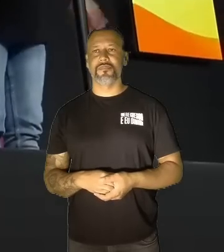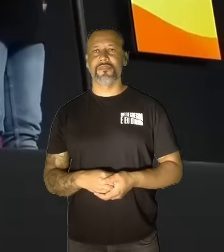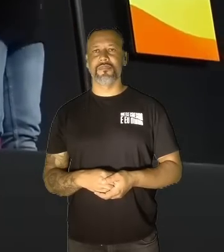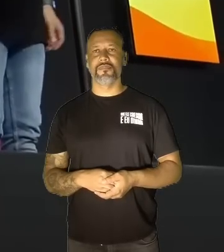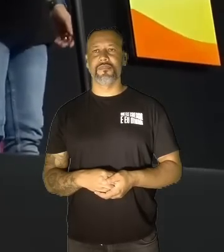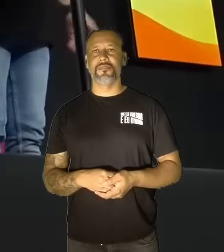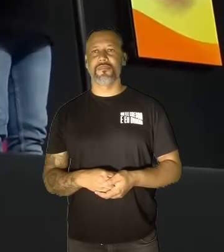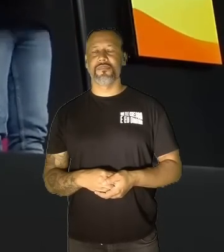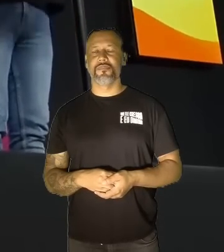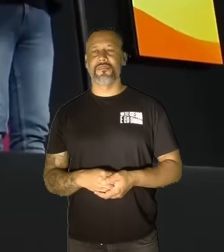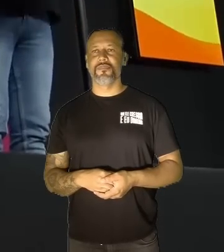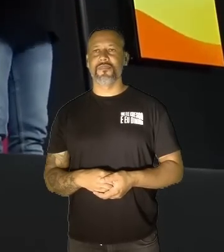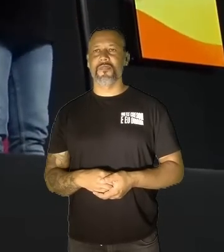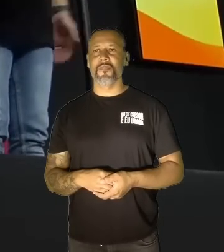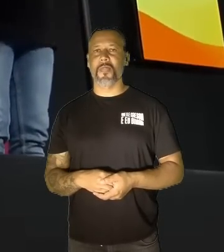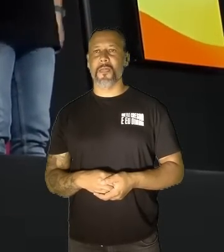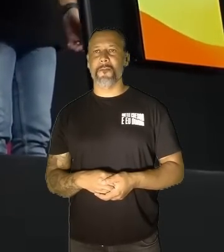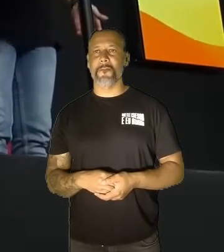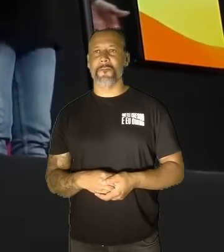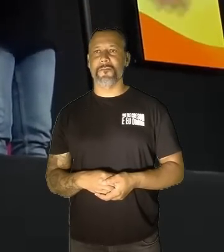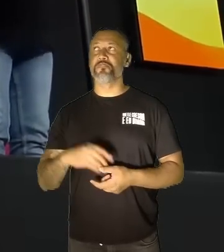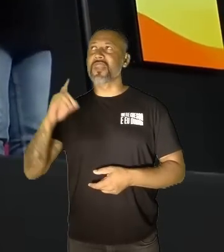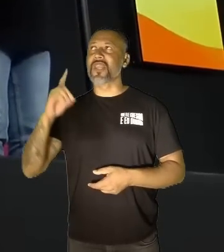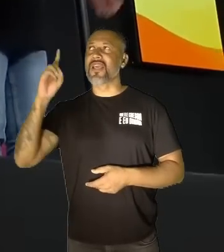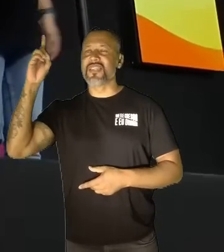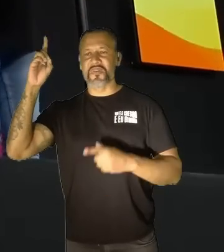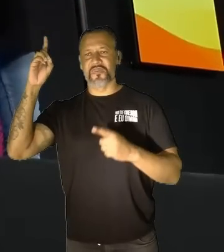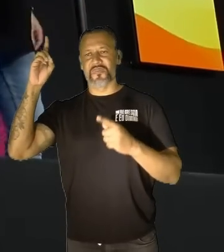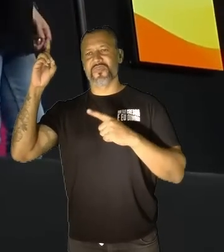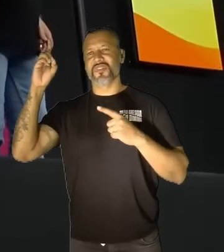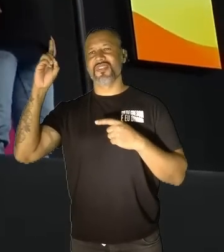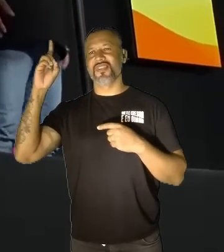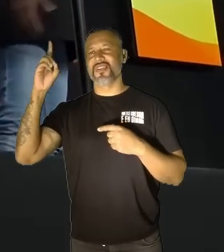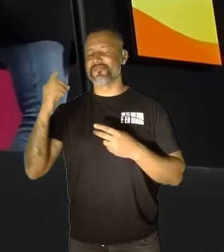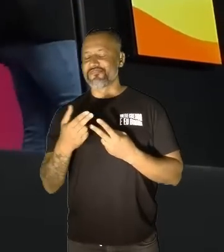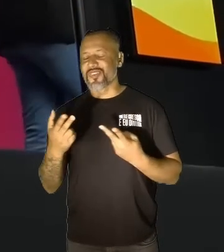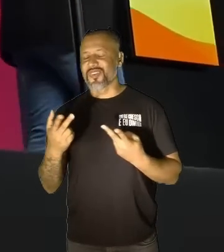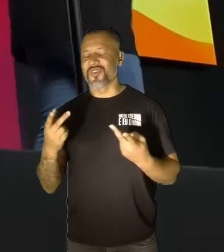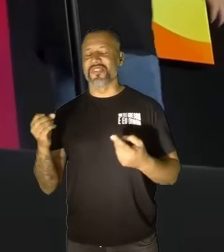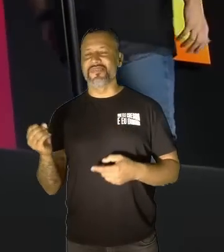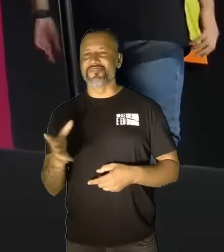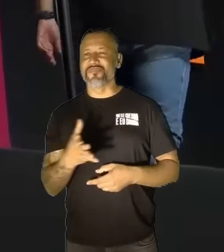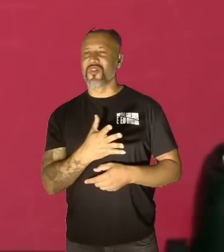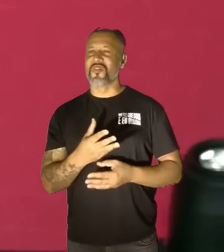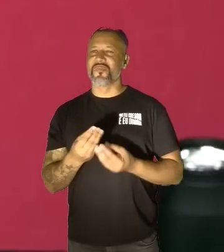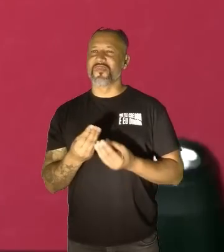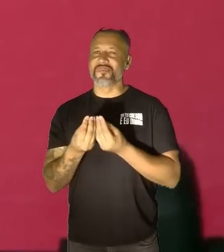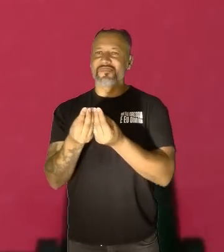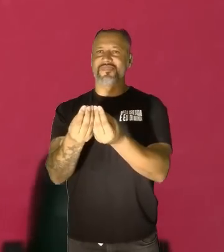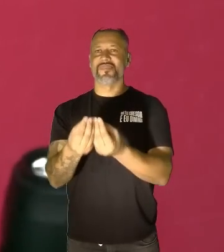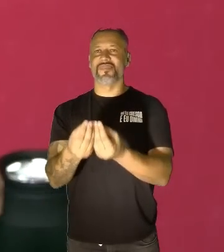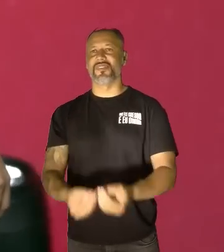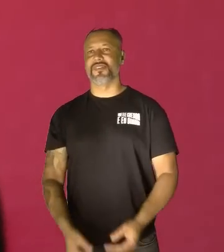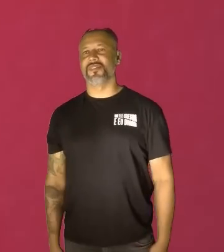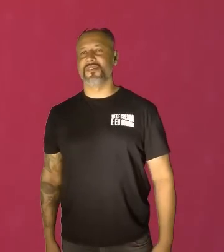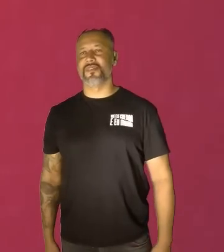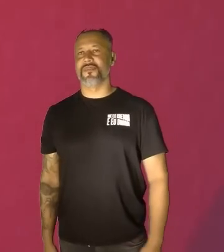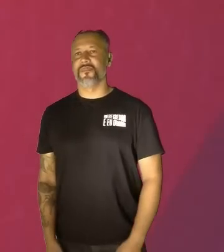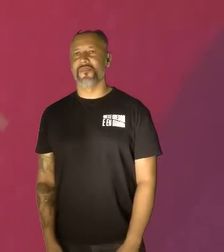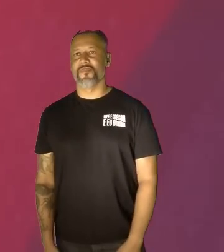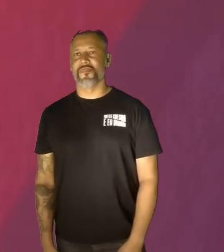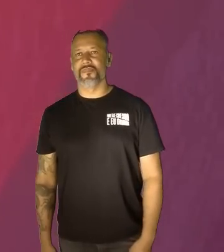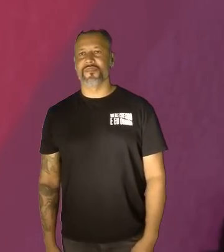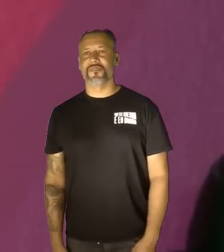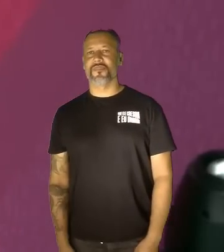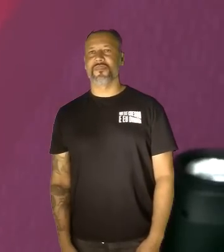Avivamento, avivamento, avivamento, avivamento. O seu